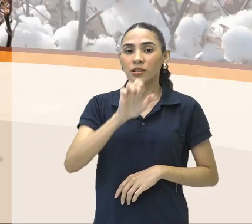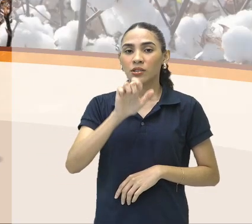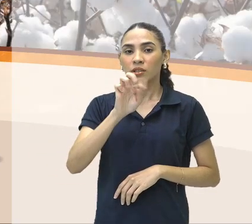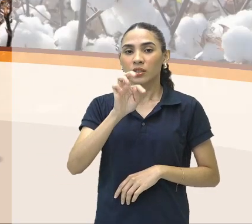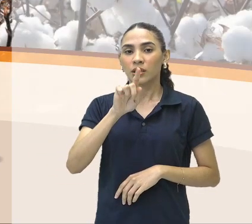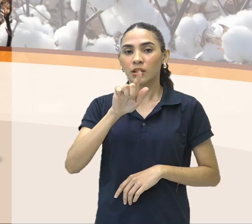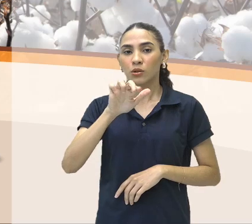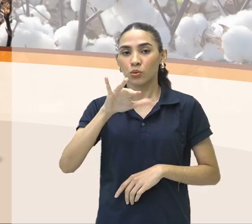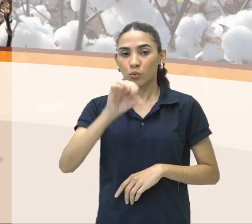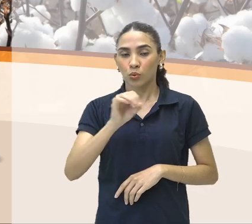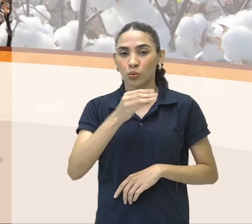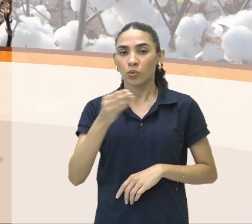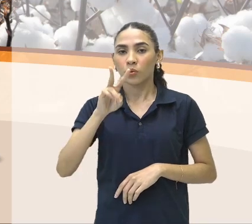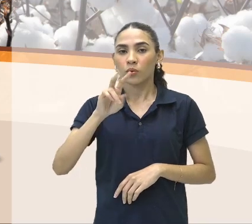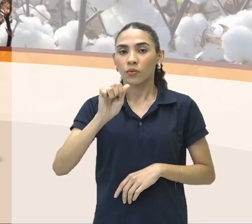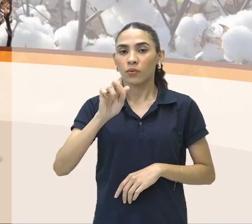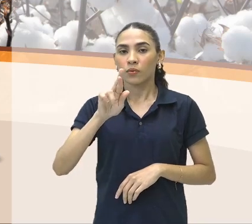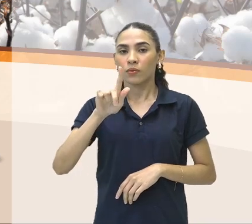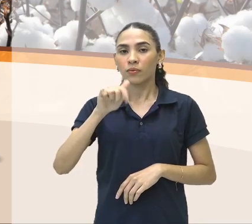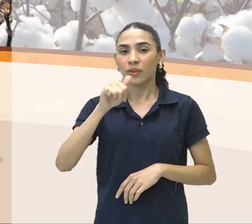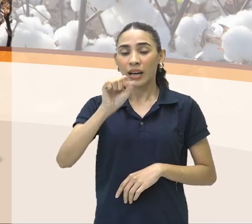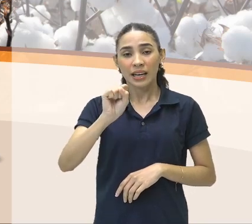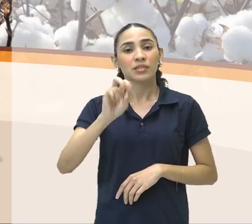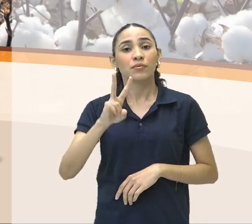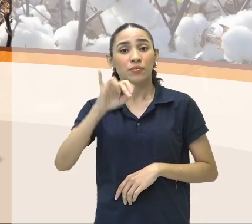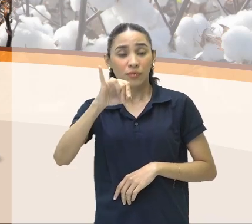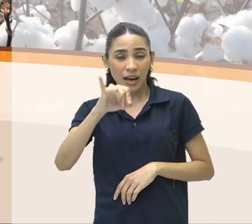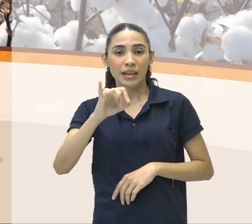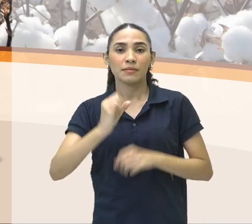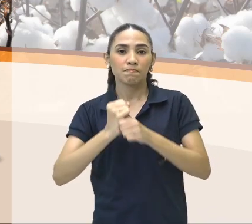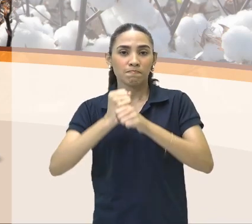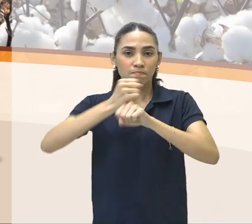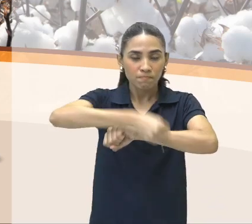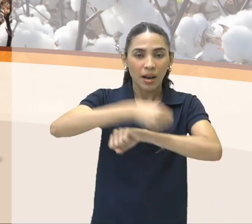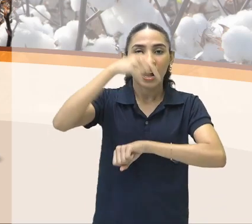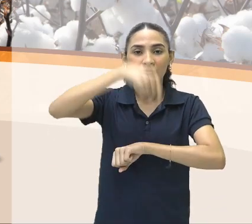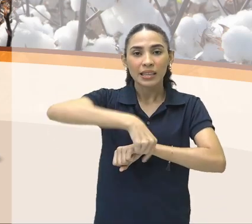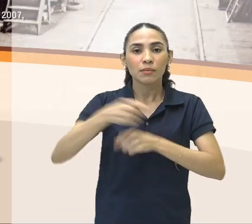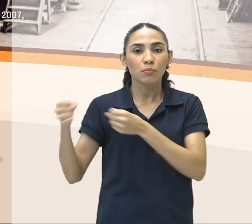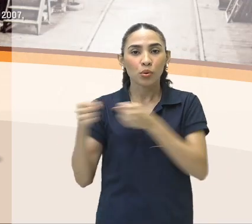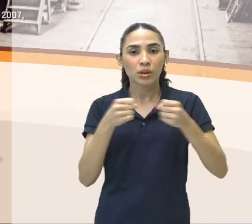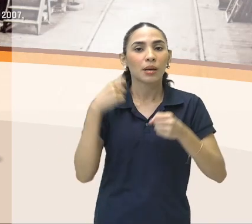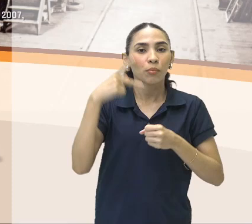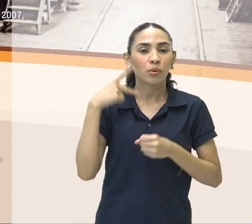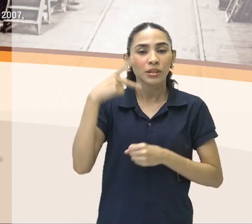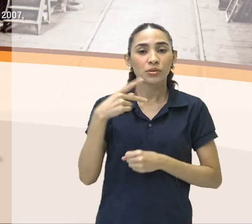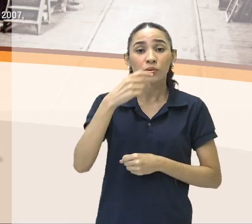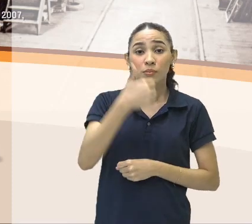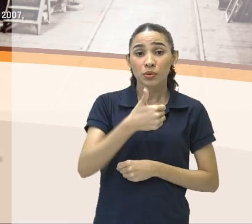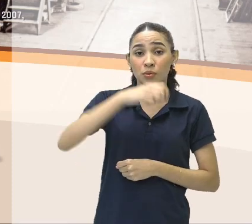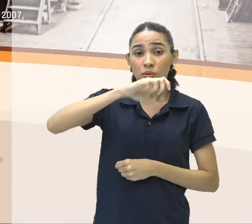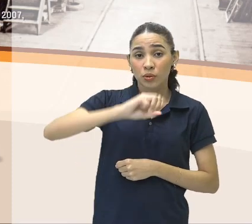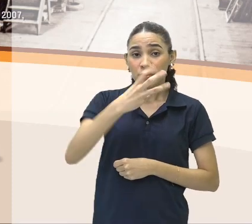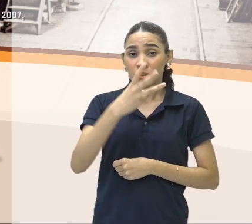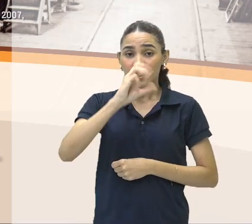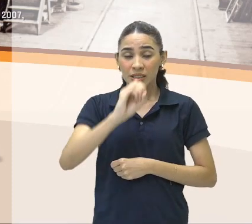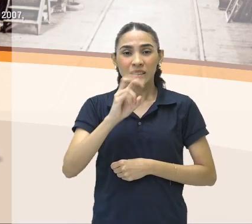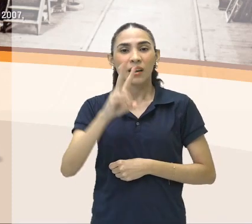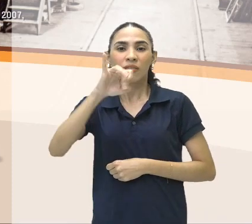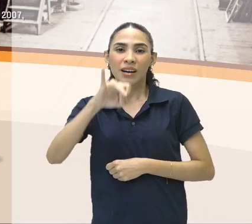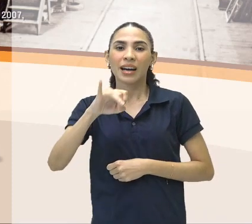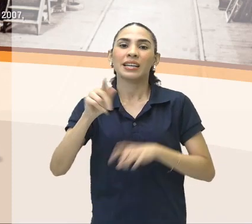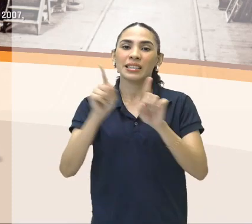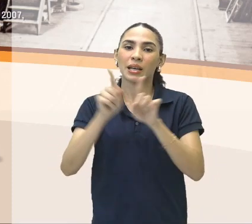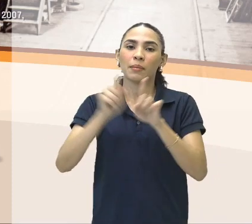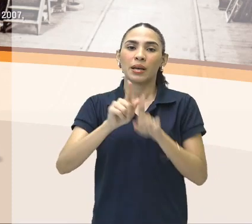Getúlio Vargas, ele vai entrar no poder político no Brasil em 1930, ele vai governar